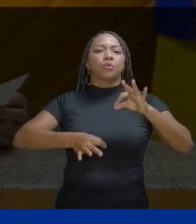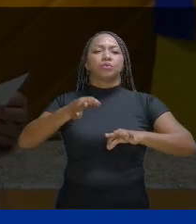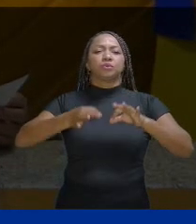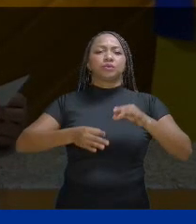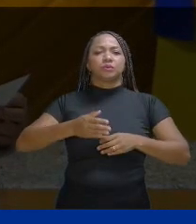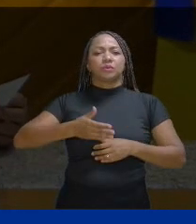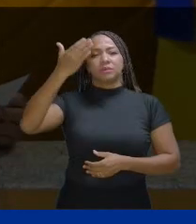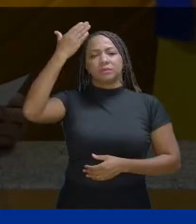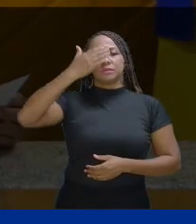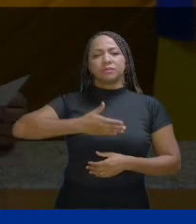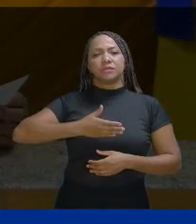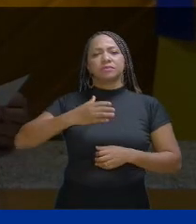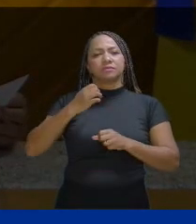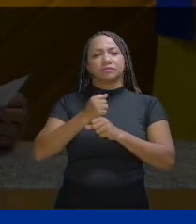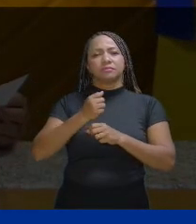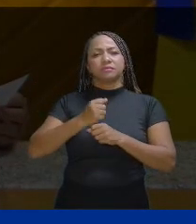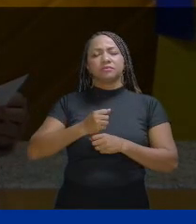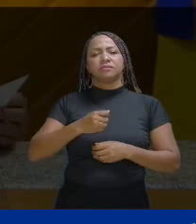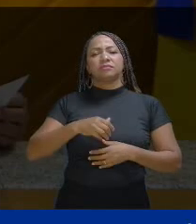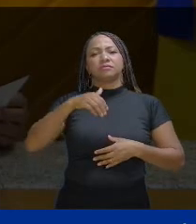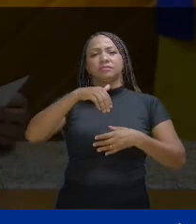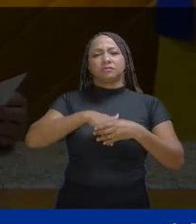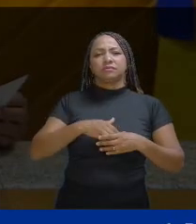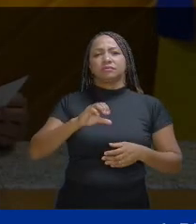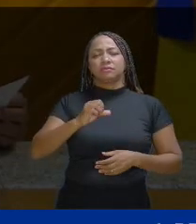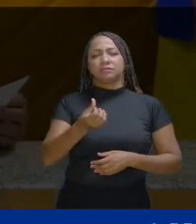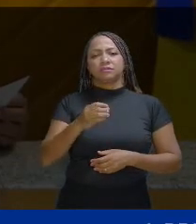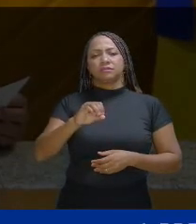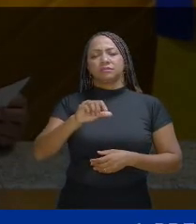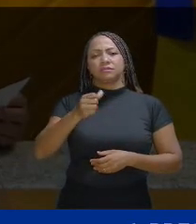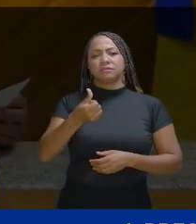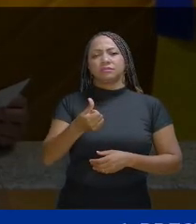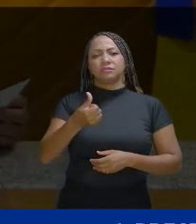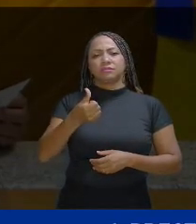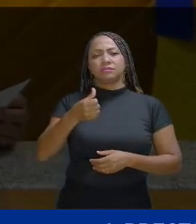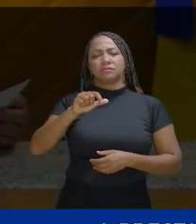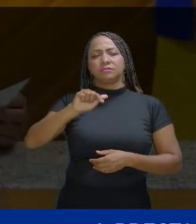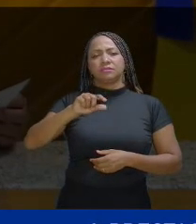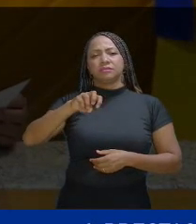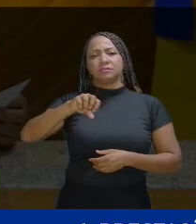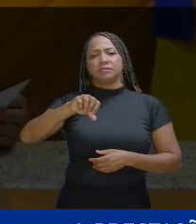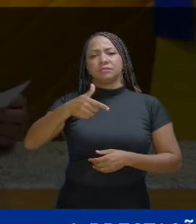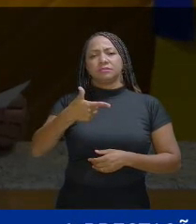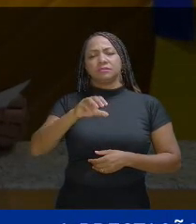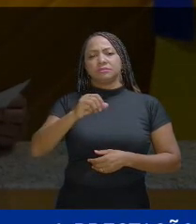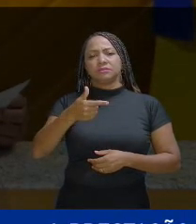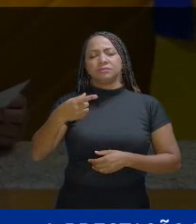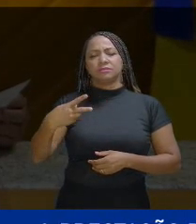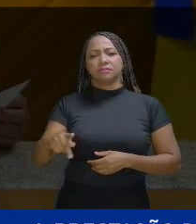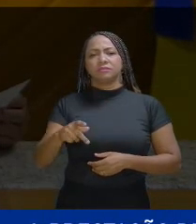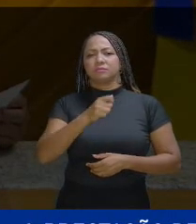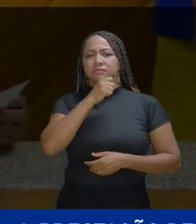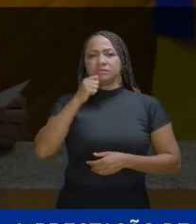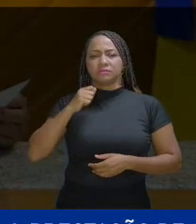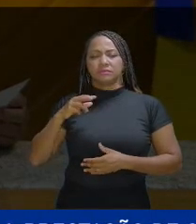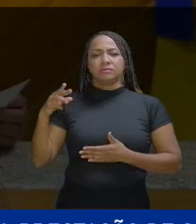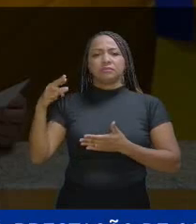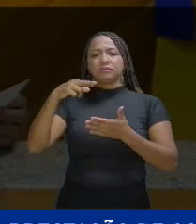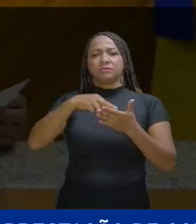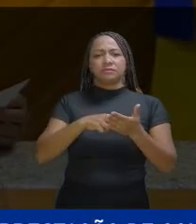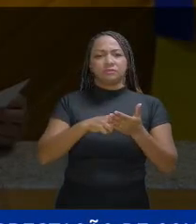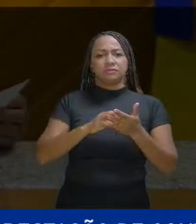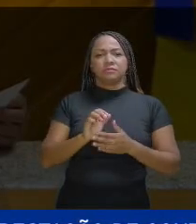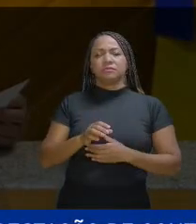TRE, desembargador Carmo Antônio, secretária da sessão Milene Laje, à direita da mesa, os juízes Anselmo Gonçalves, Normande Souza e